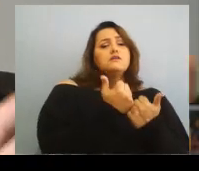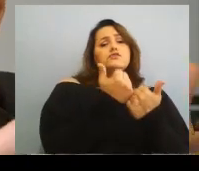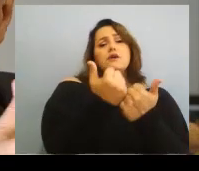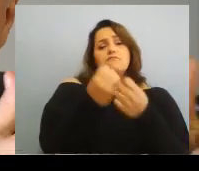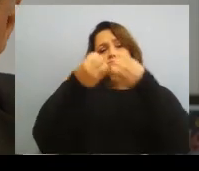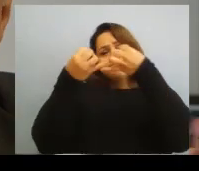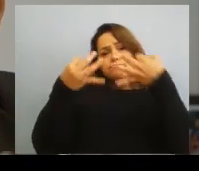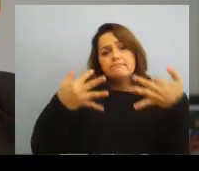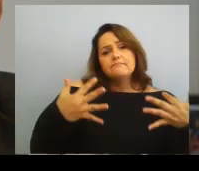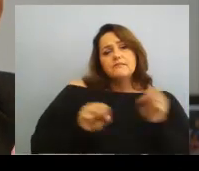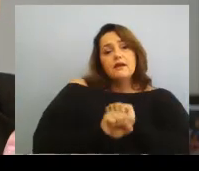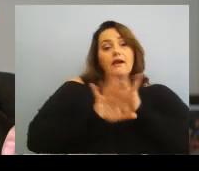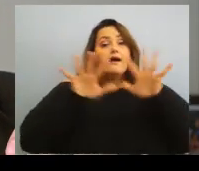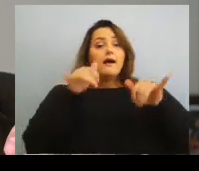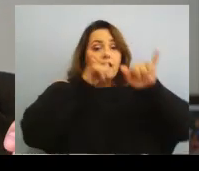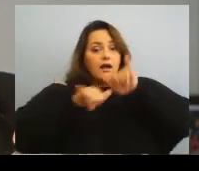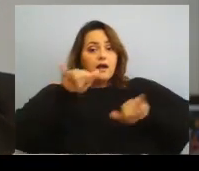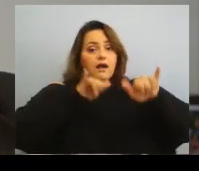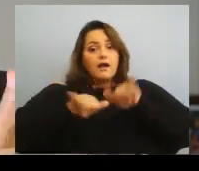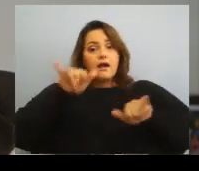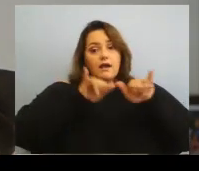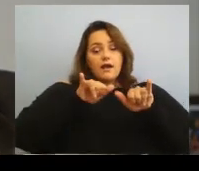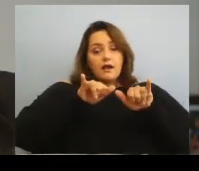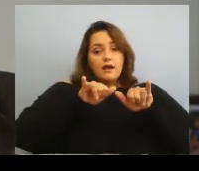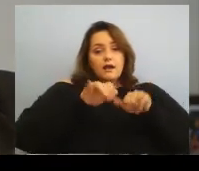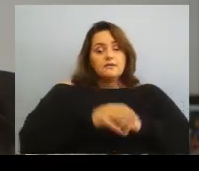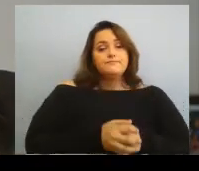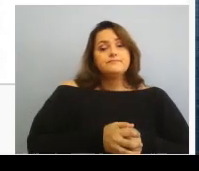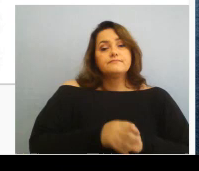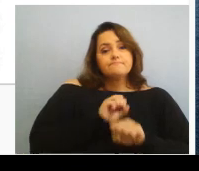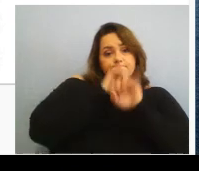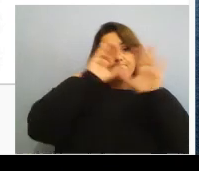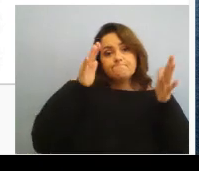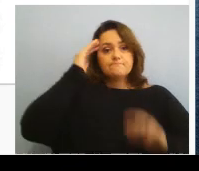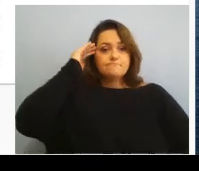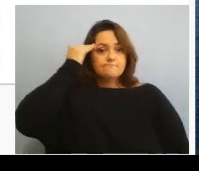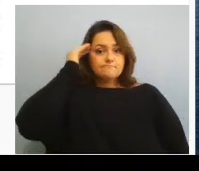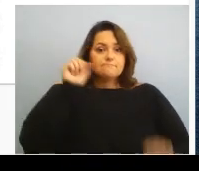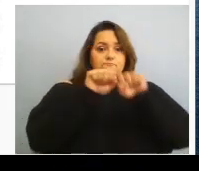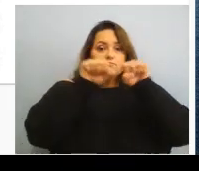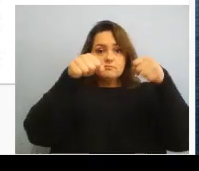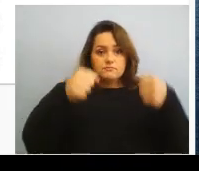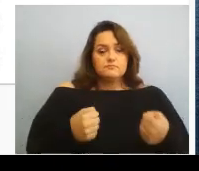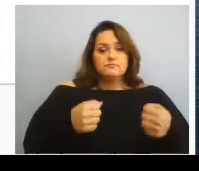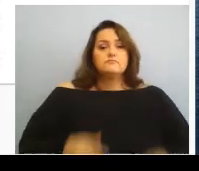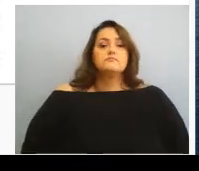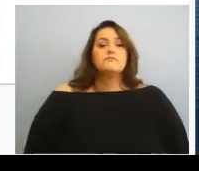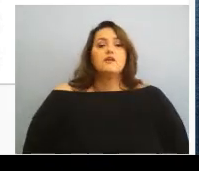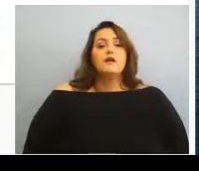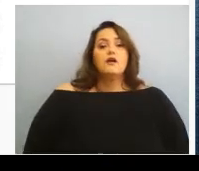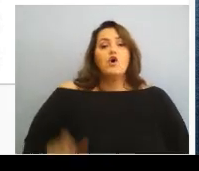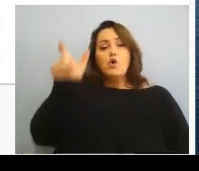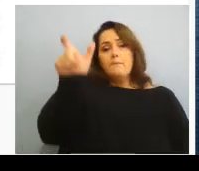auxiliar a complementação da informação que esteja no manual para a tua melhor compreensão do sistema. No menu